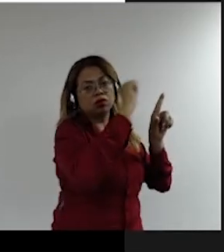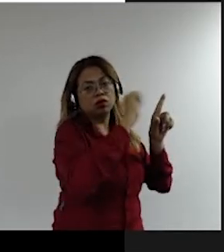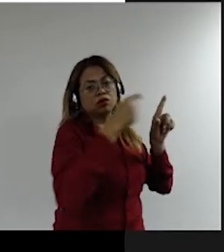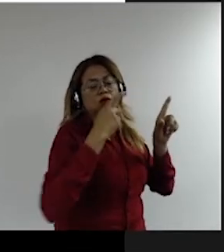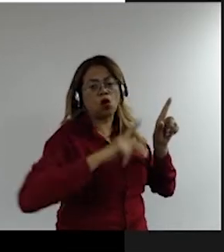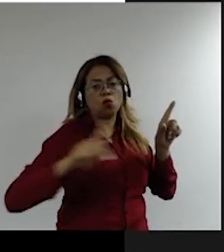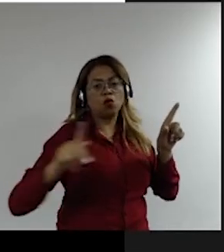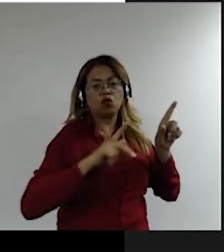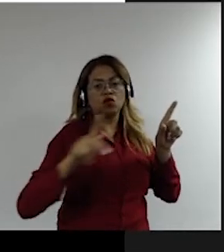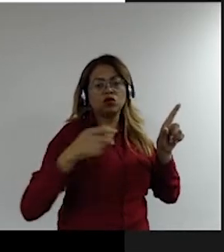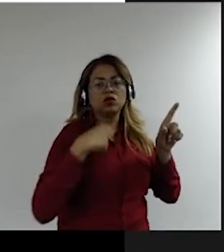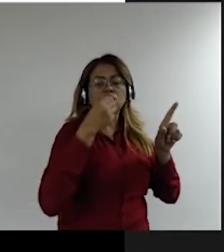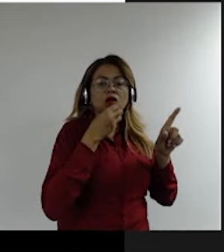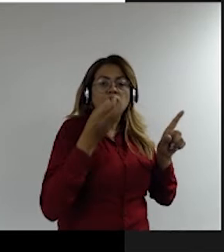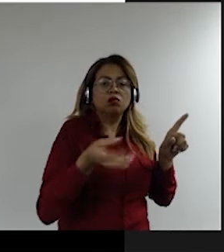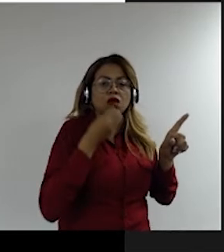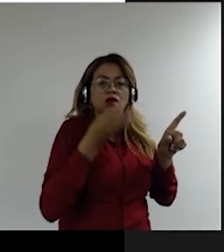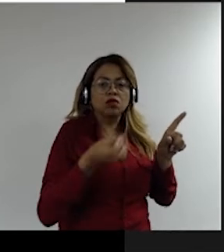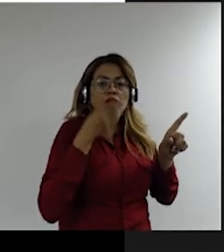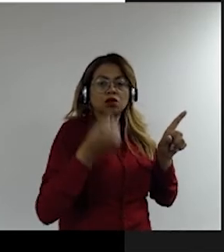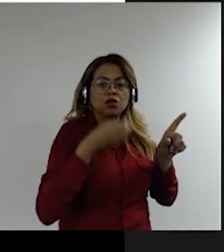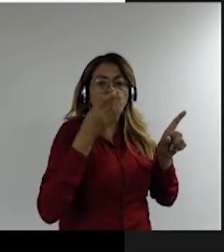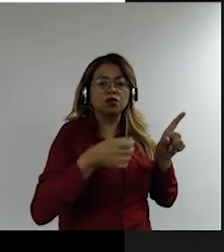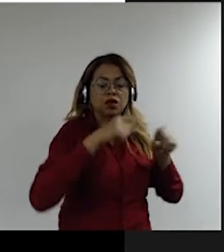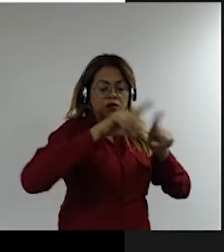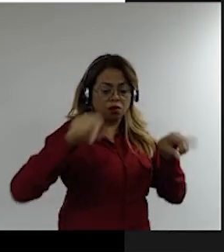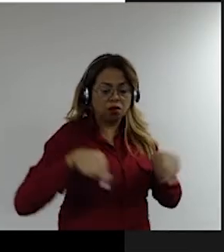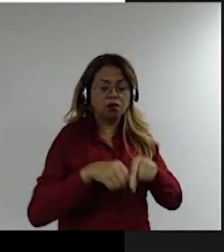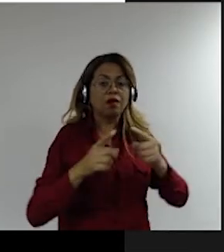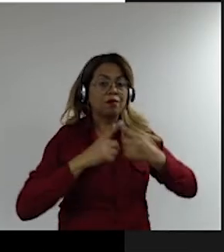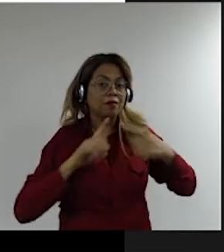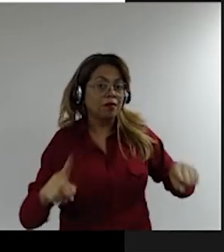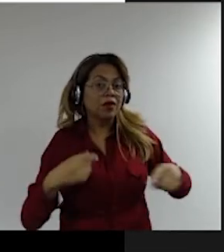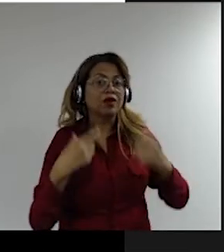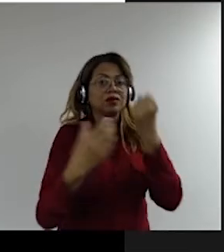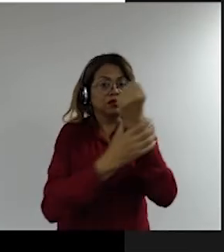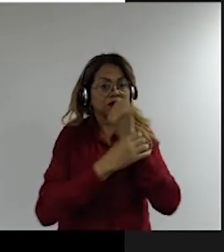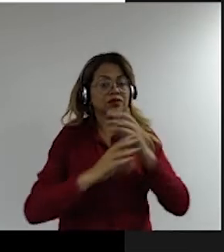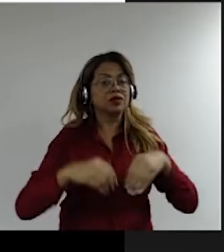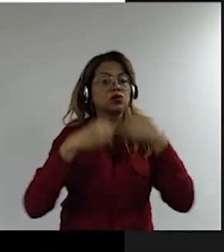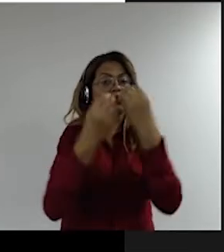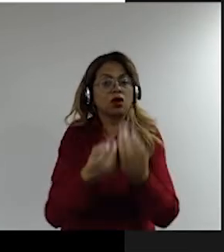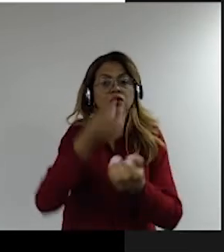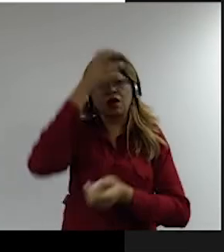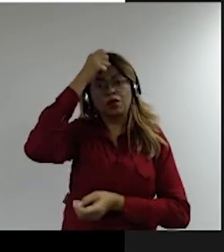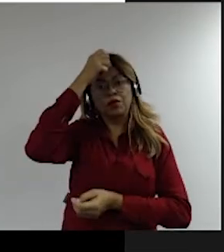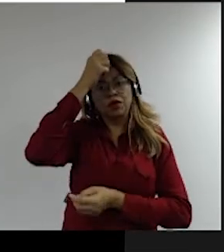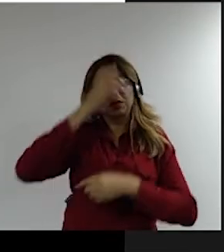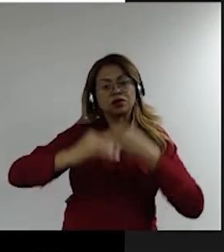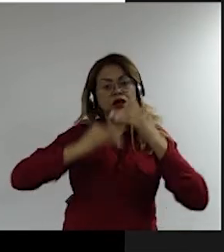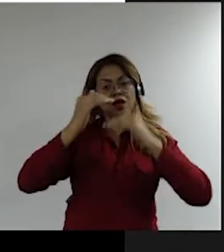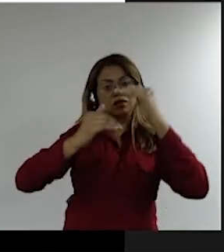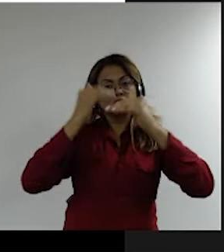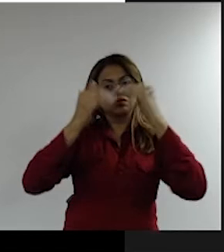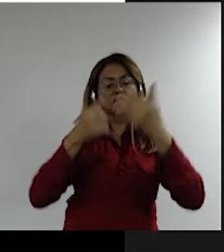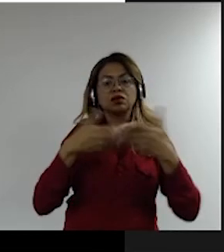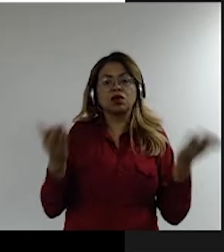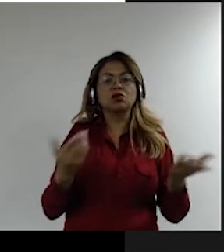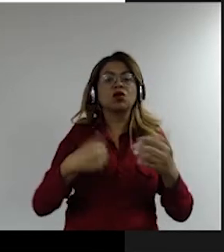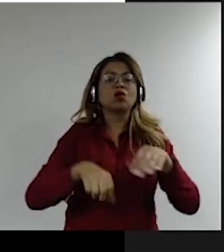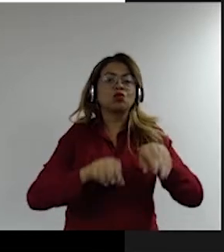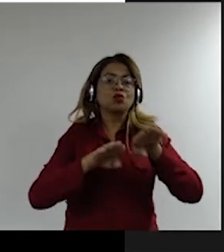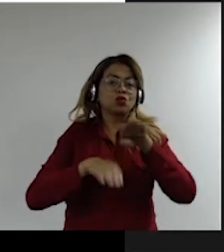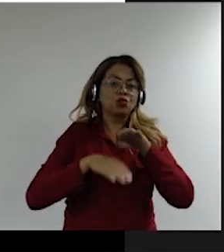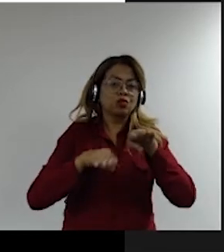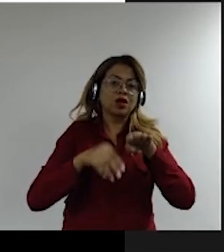aparece como um mero fornecedor de aulas e não como um assegurador de aprendizagem, está por trás do baixíssimo